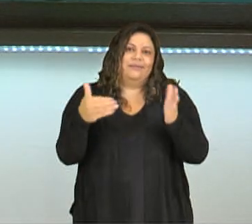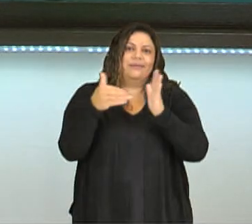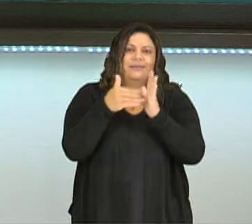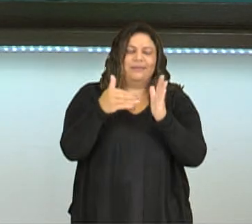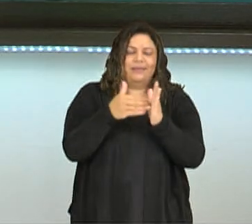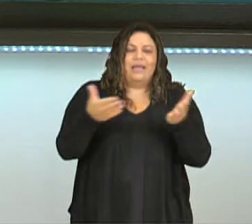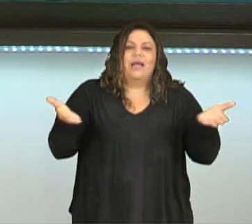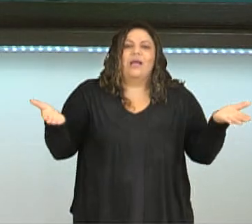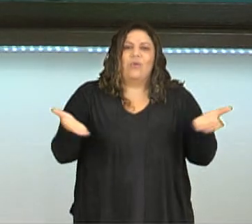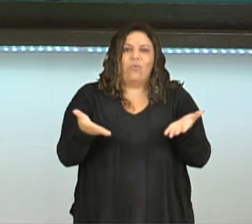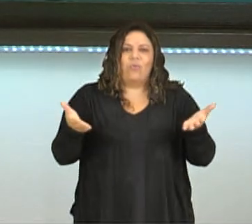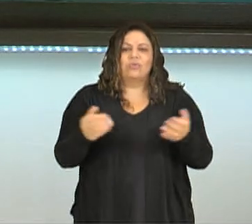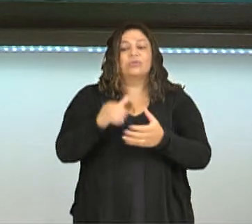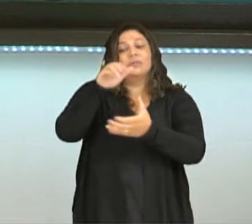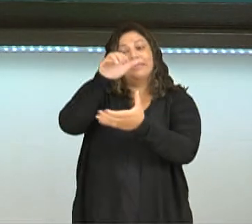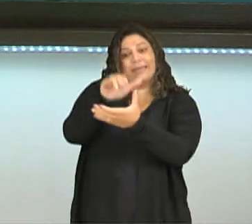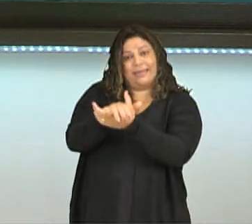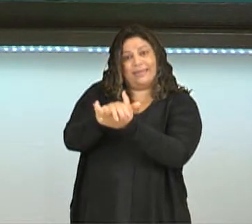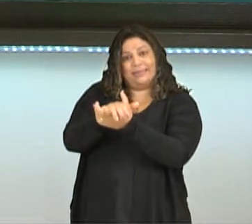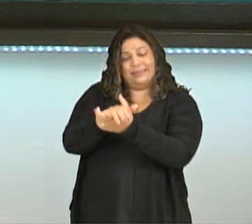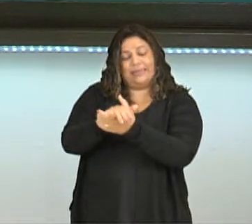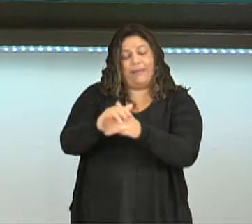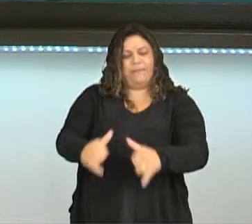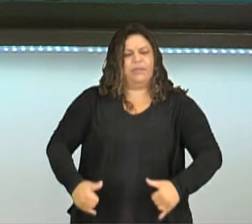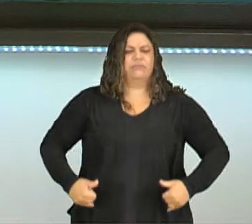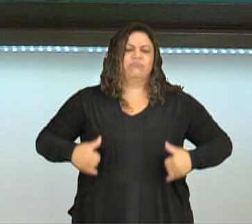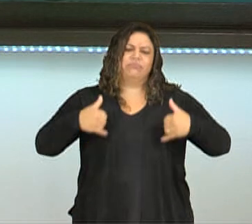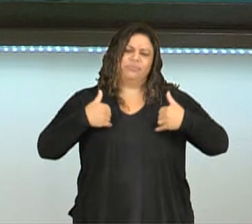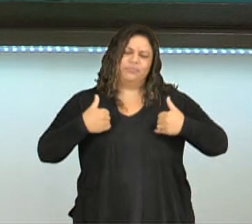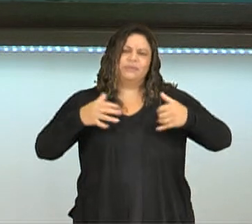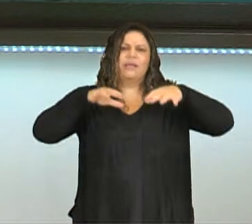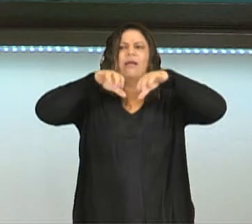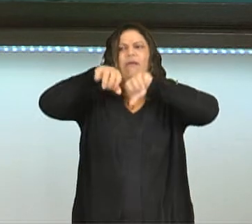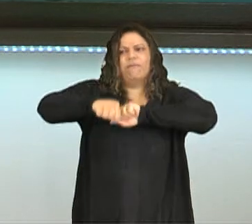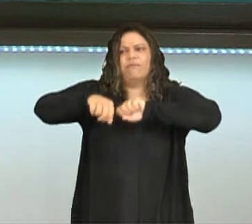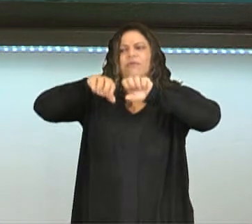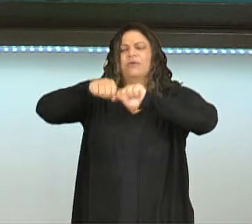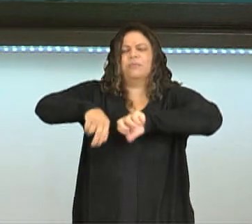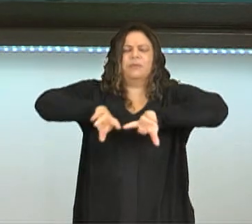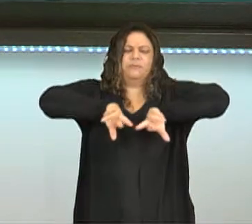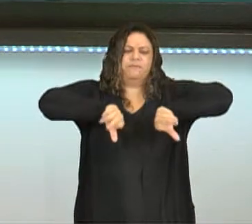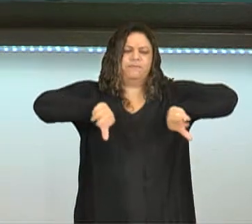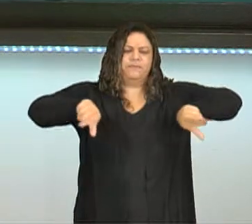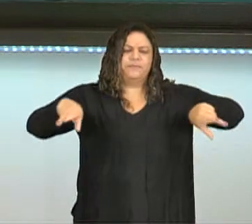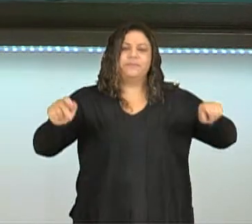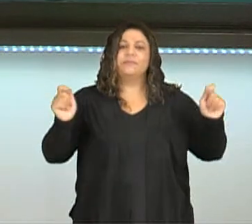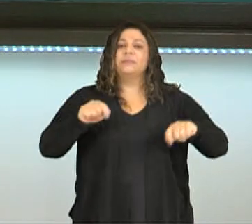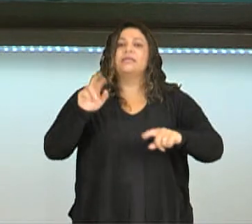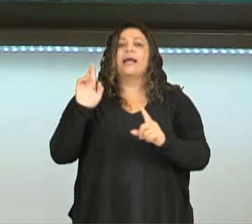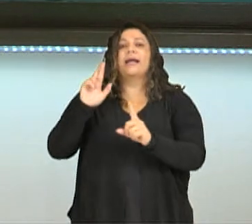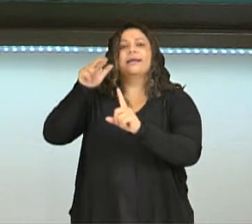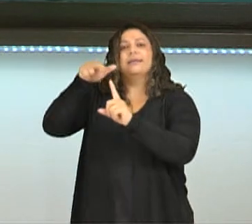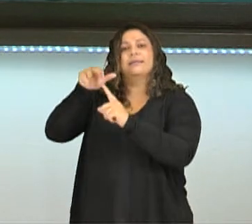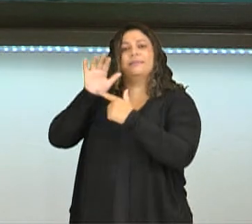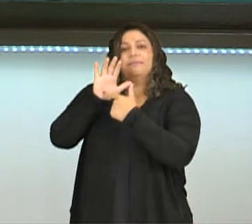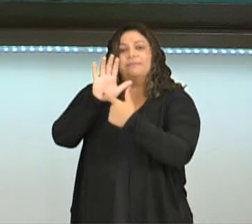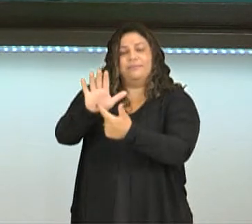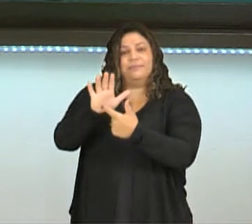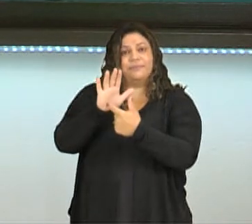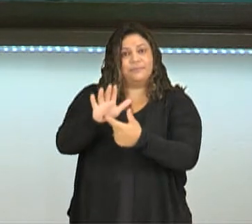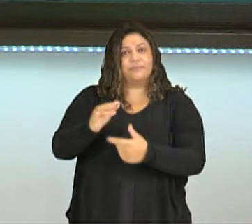isso quer dizer? Casamentos, formaturas, aniversários de 15 anos, ela representa um